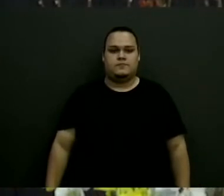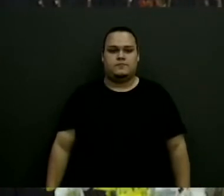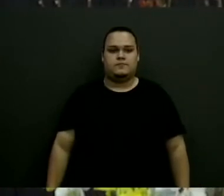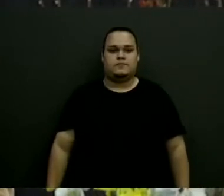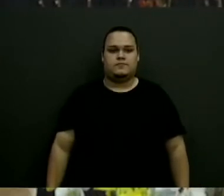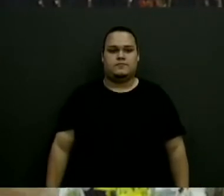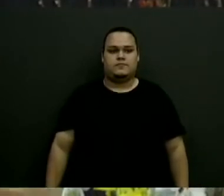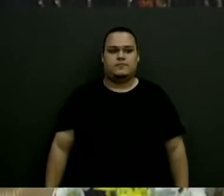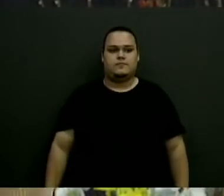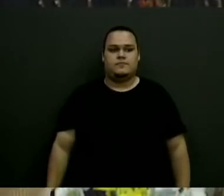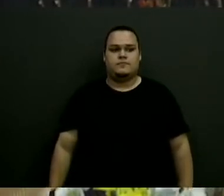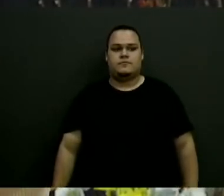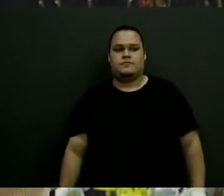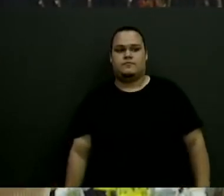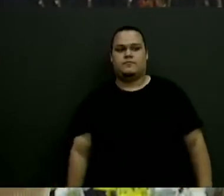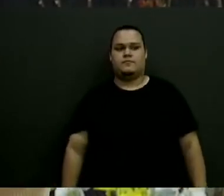abre o áudio aí, vamos ver.